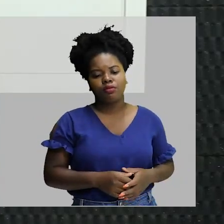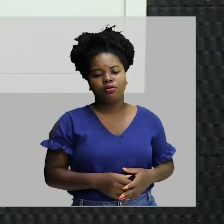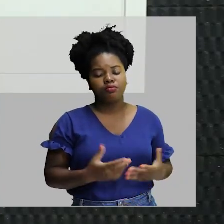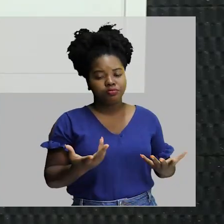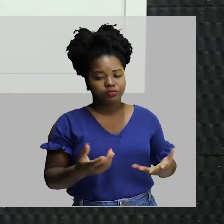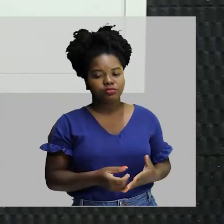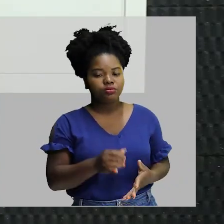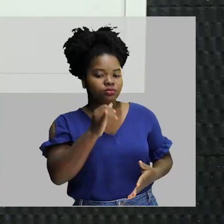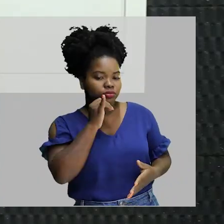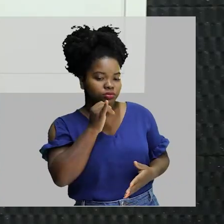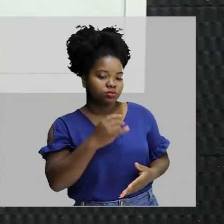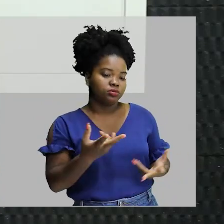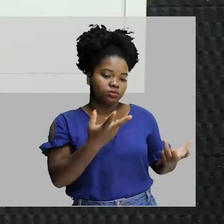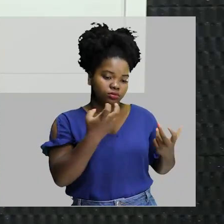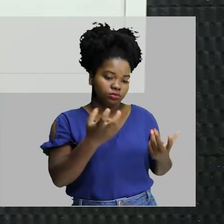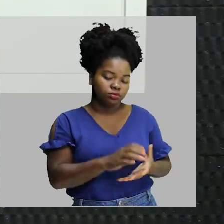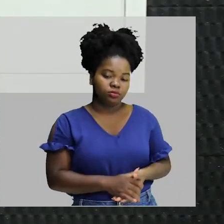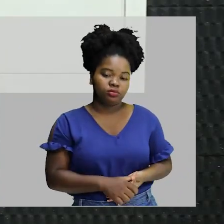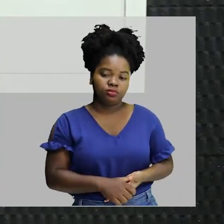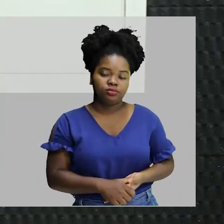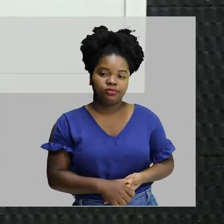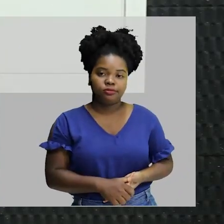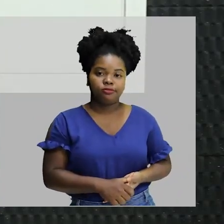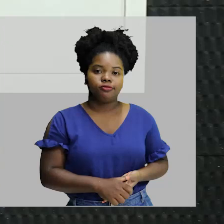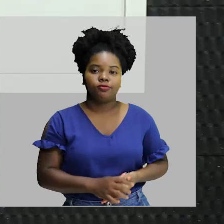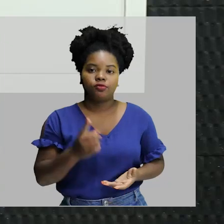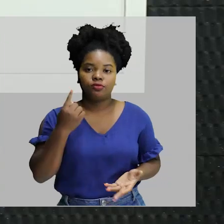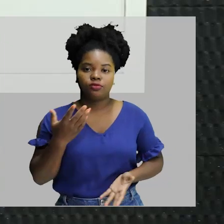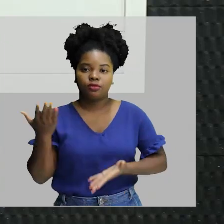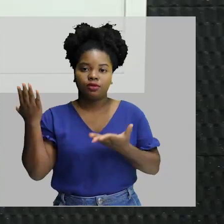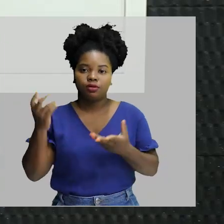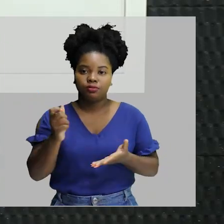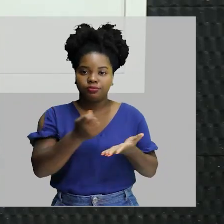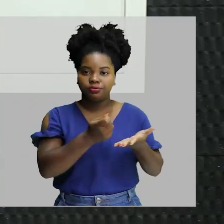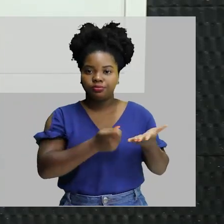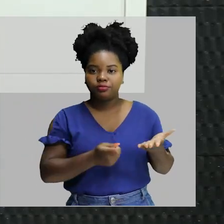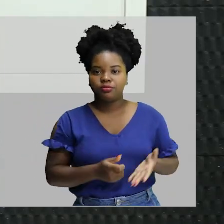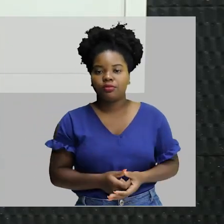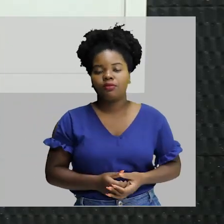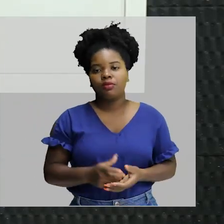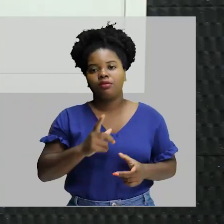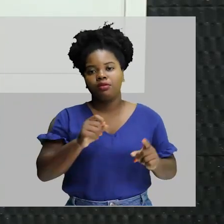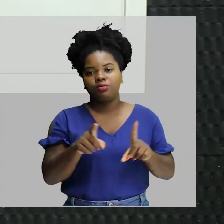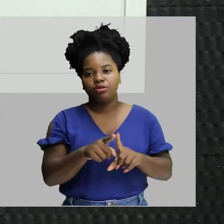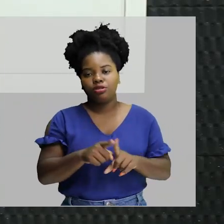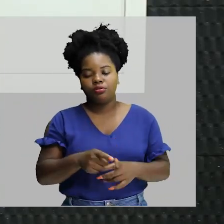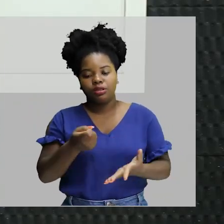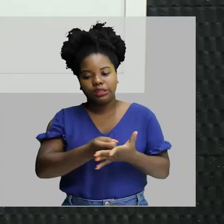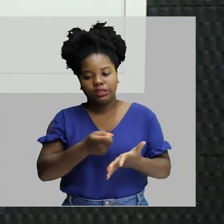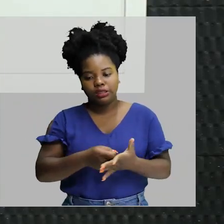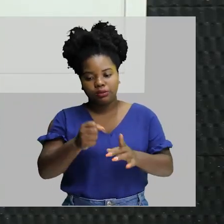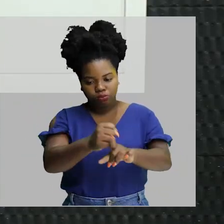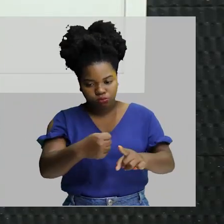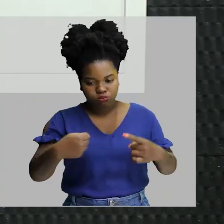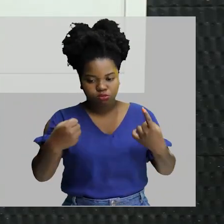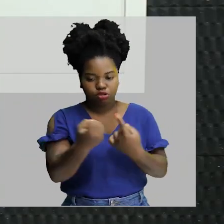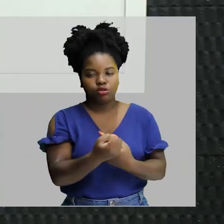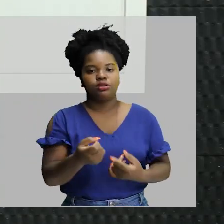a gente perceber. Tá? Existe o que a gente chama também de determinismo social.